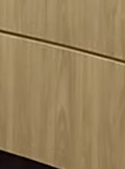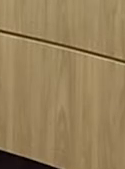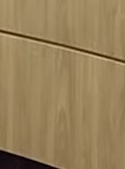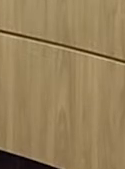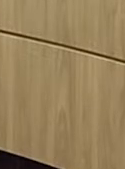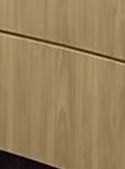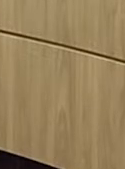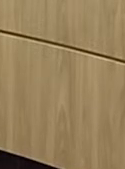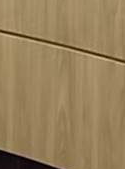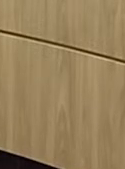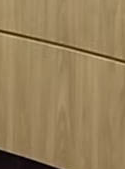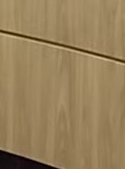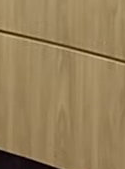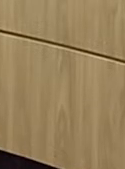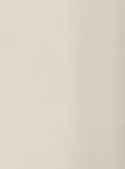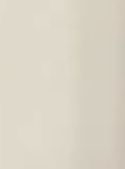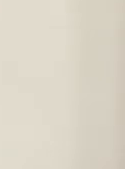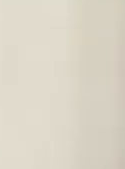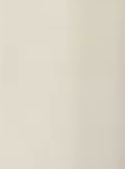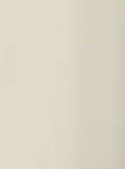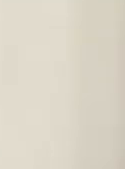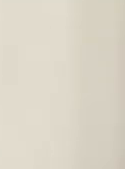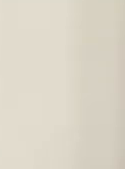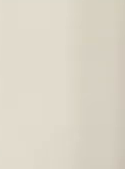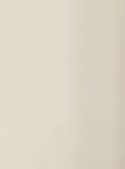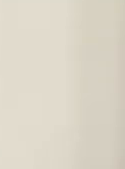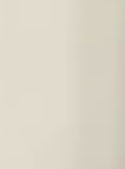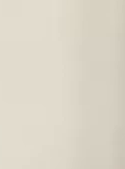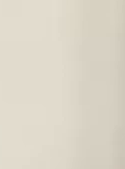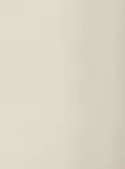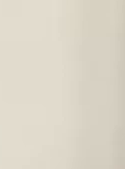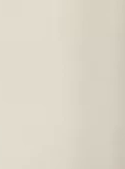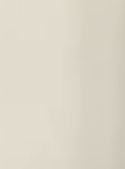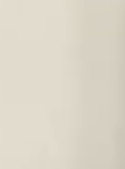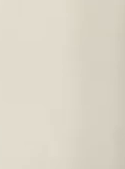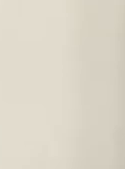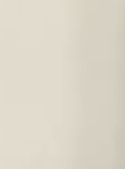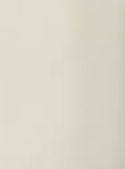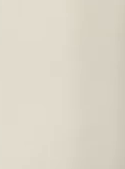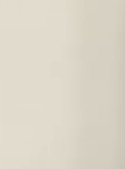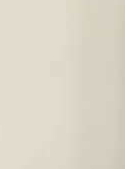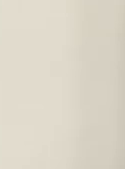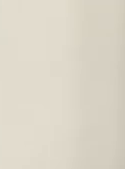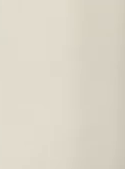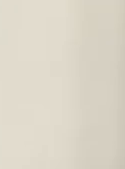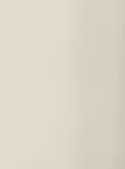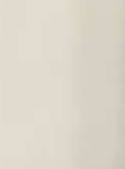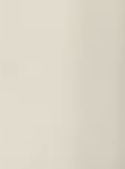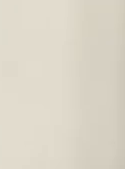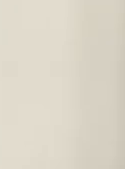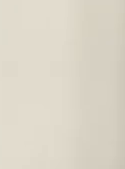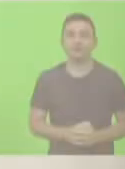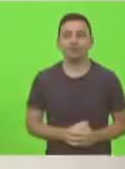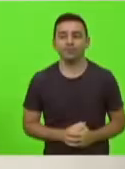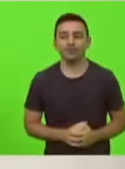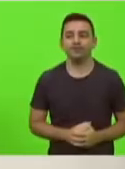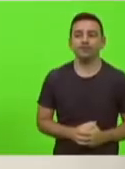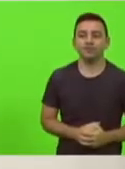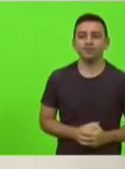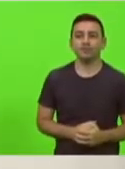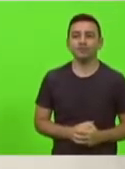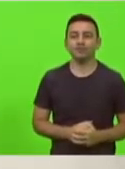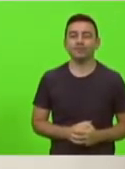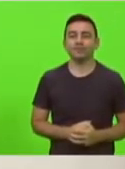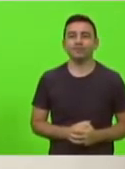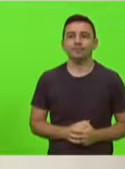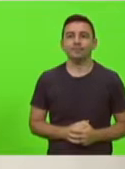Senhores deputados e deputadas, sobre a proteção de Deus, declaro aberta a presente sessão. Convido